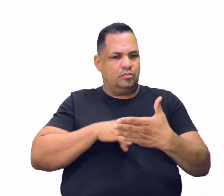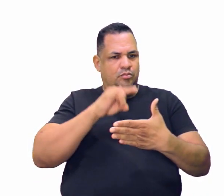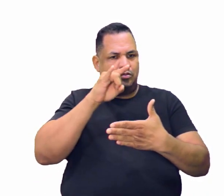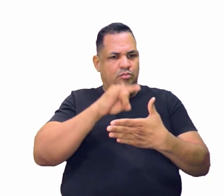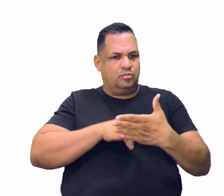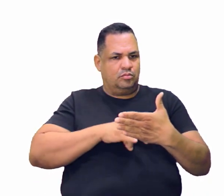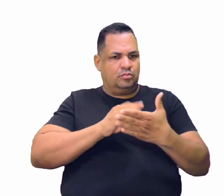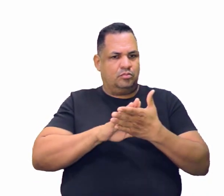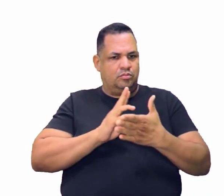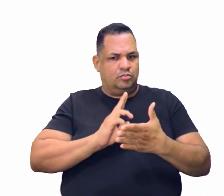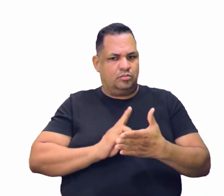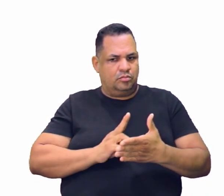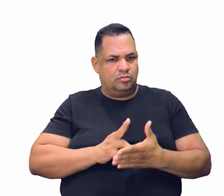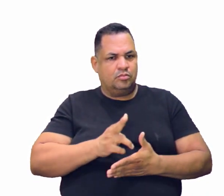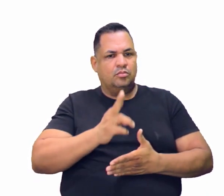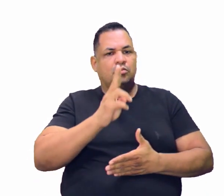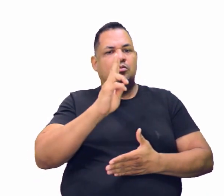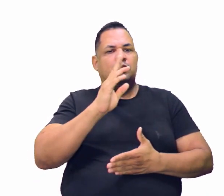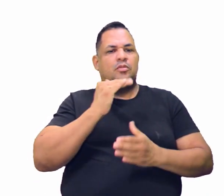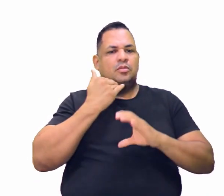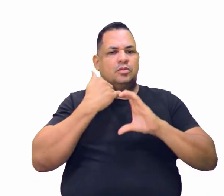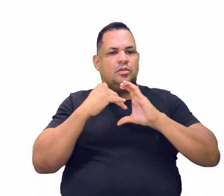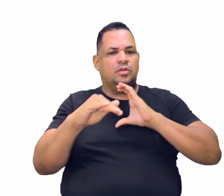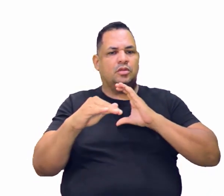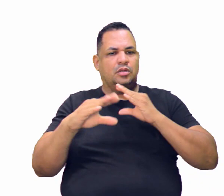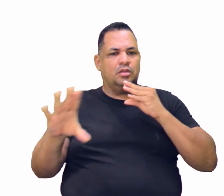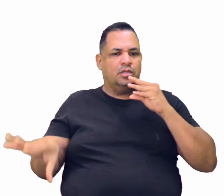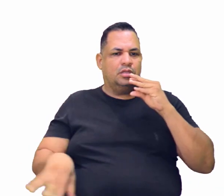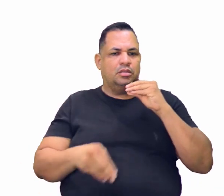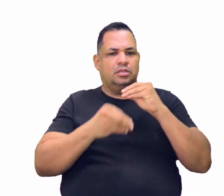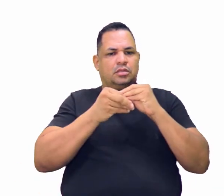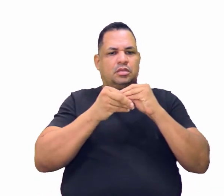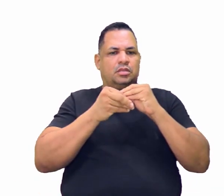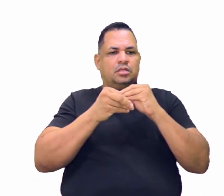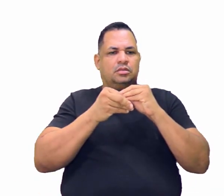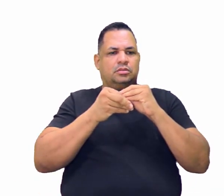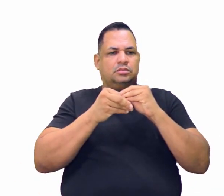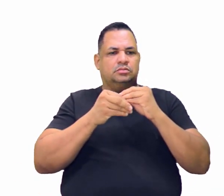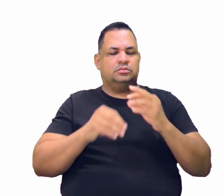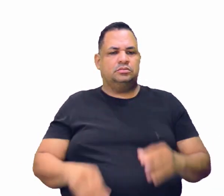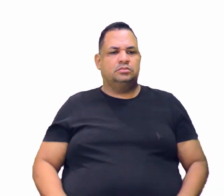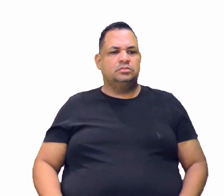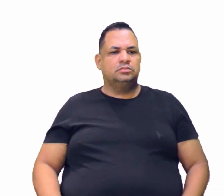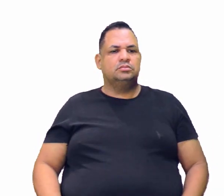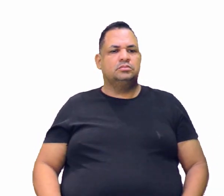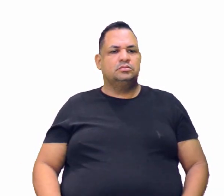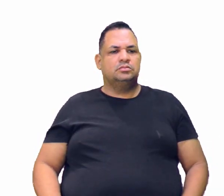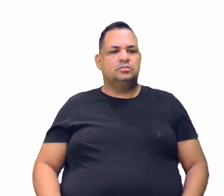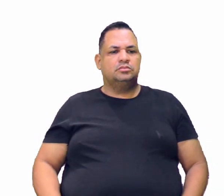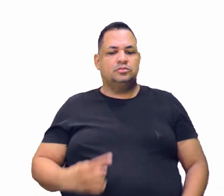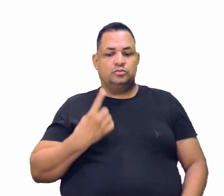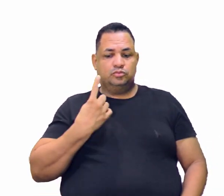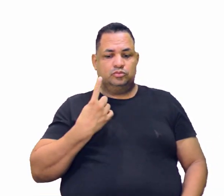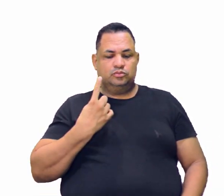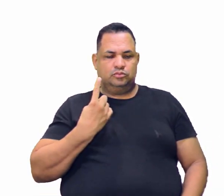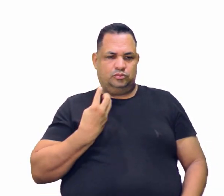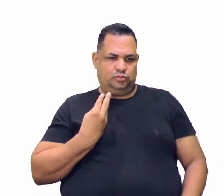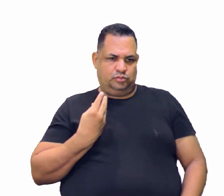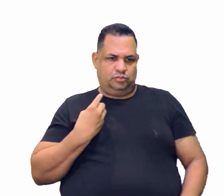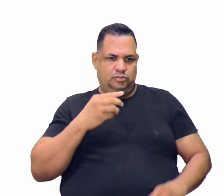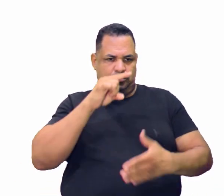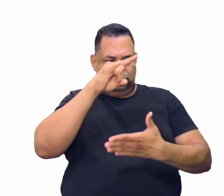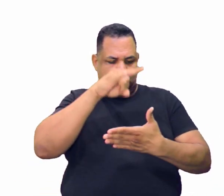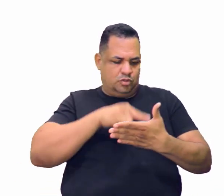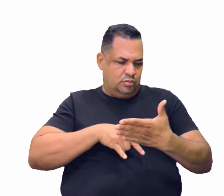O documento segue anexo. O anexo, a palavra anexo. O documento. Então, olha só, fazendo